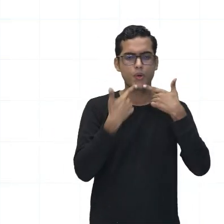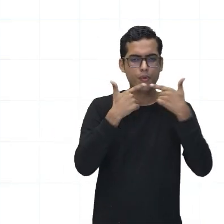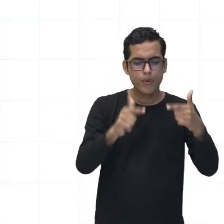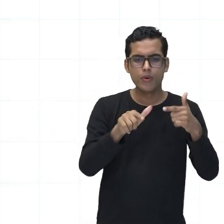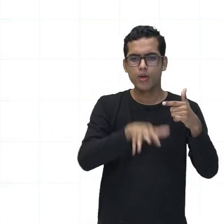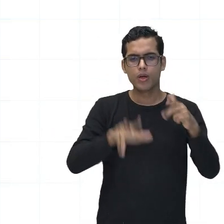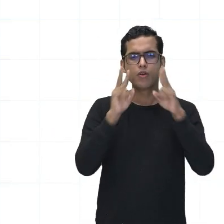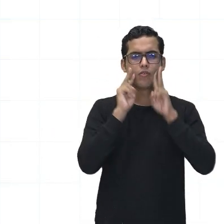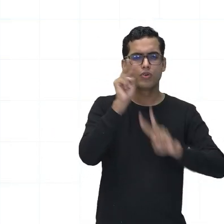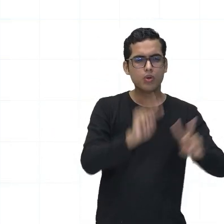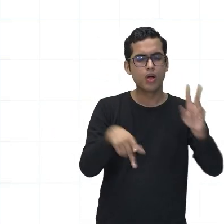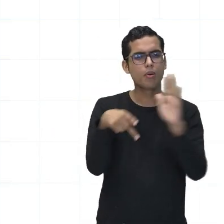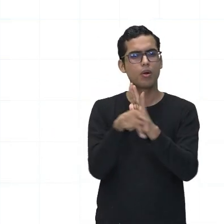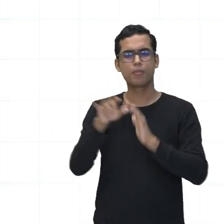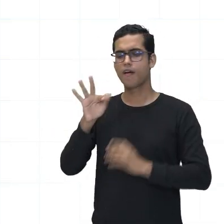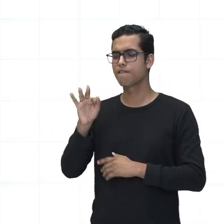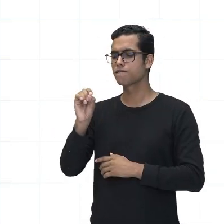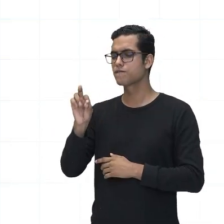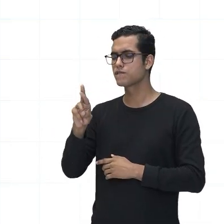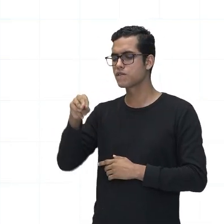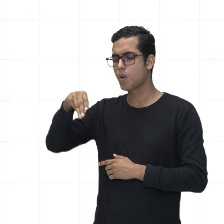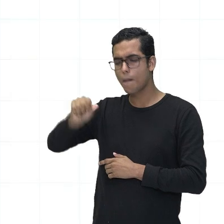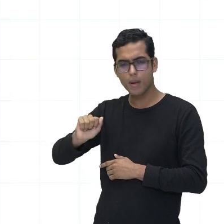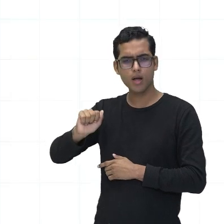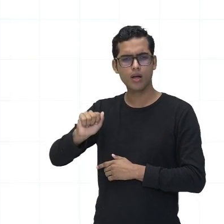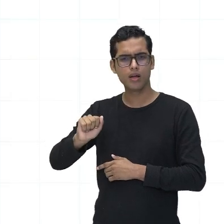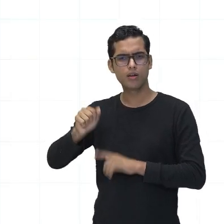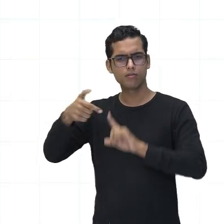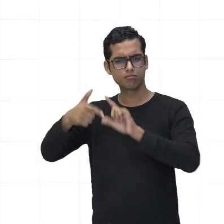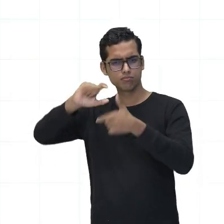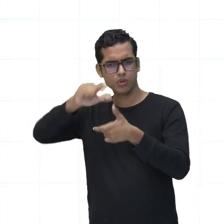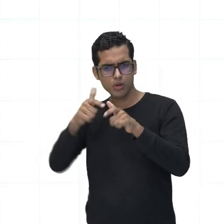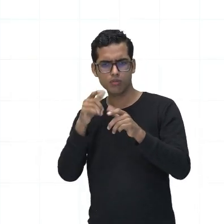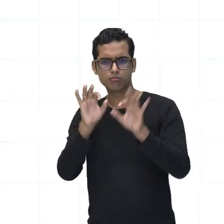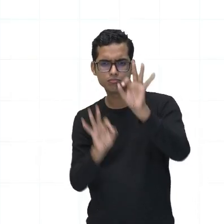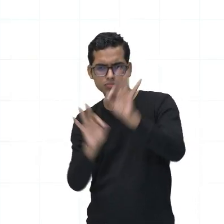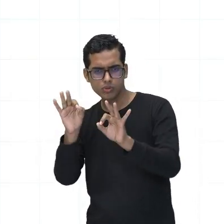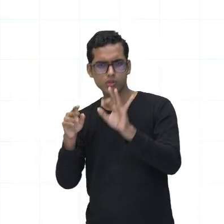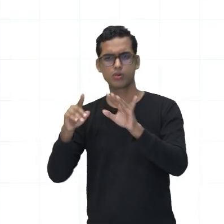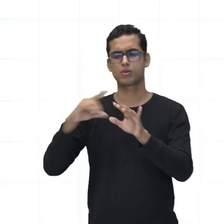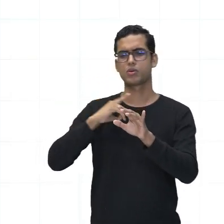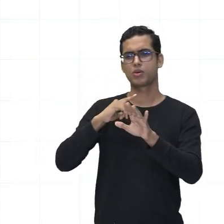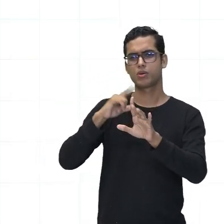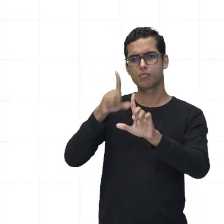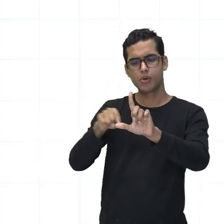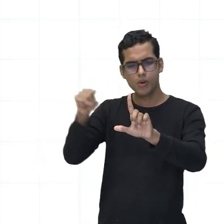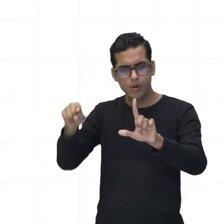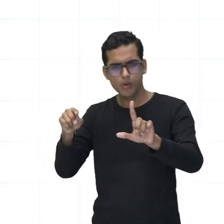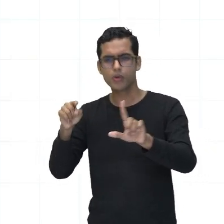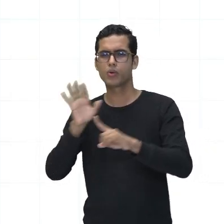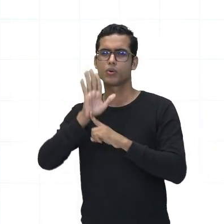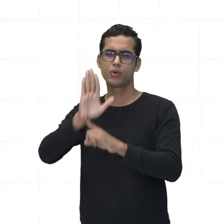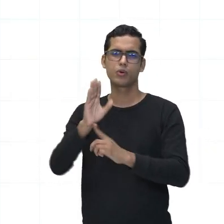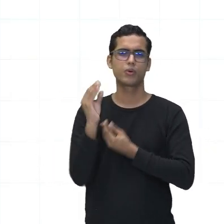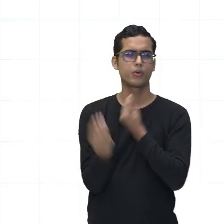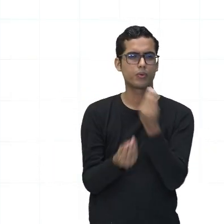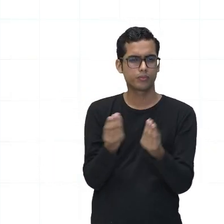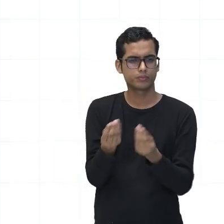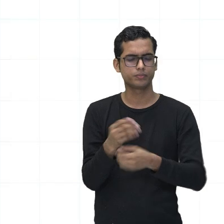a forma. Então, a forma dos objetos responde a uma